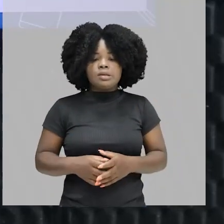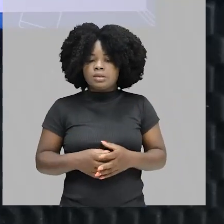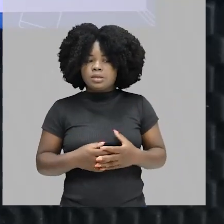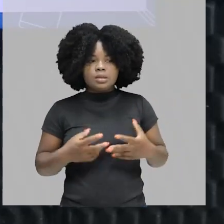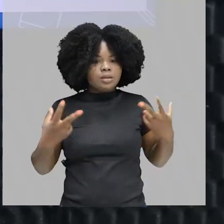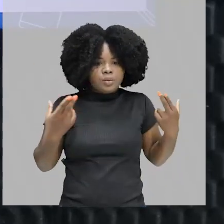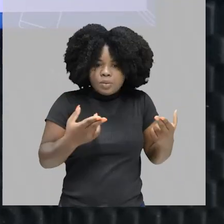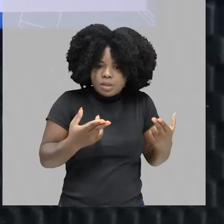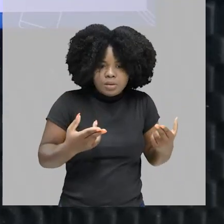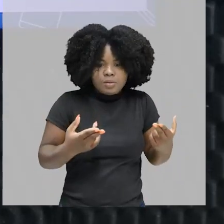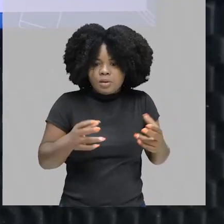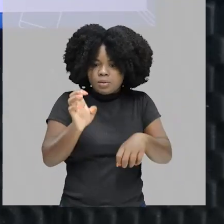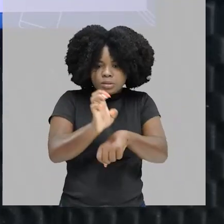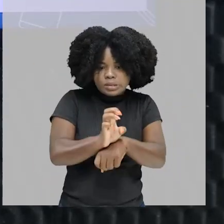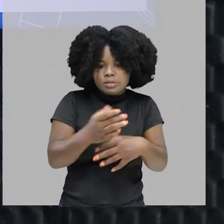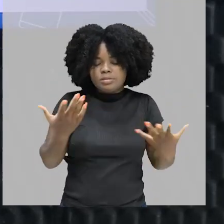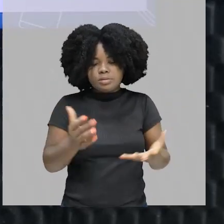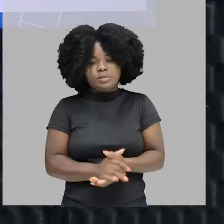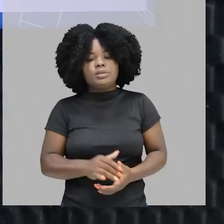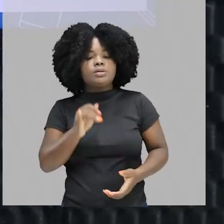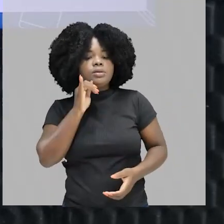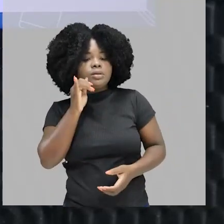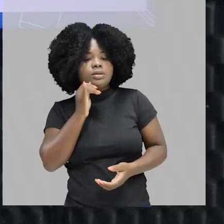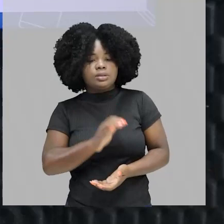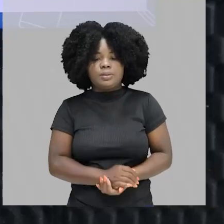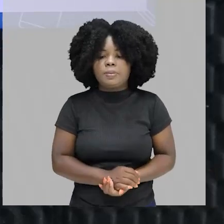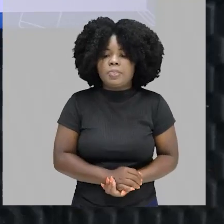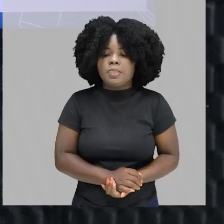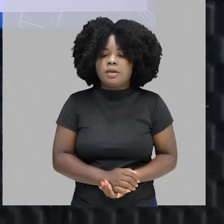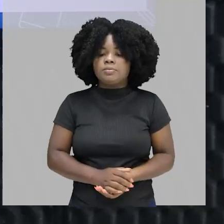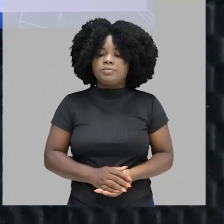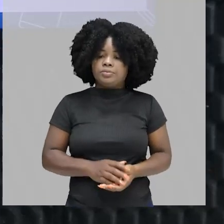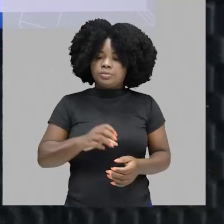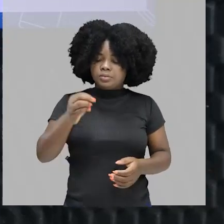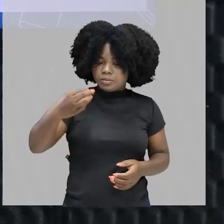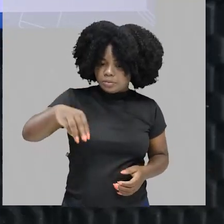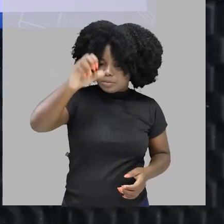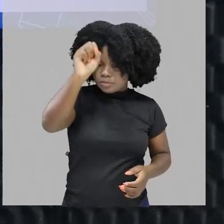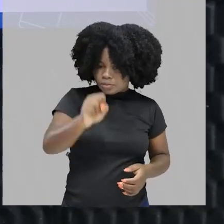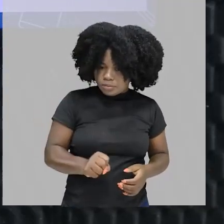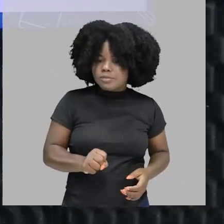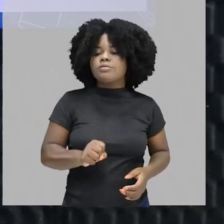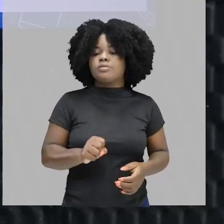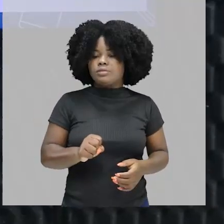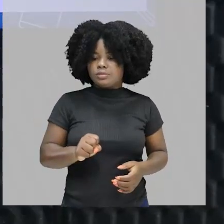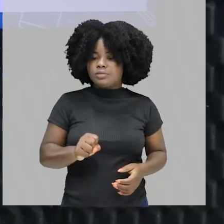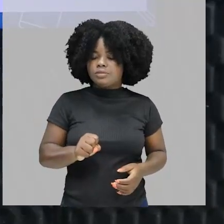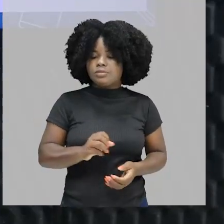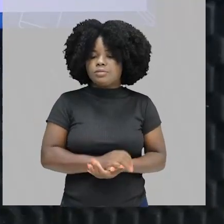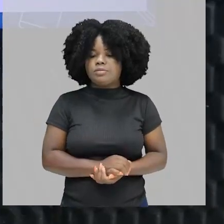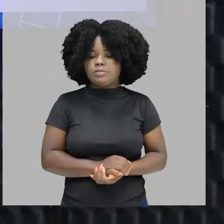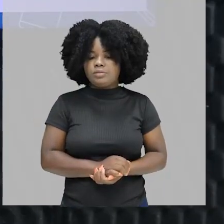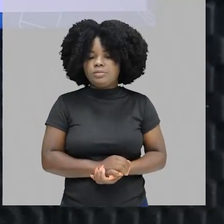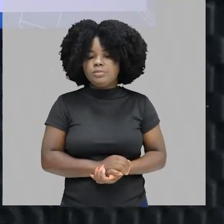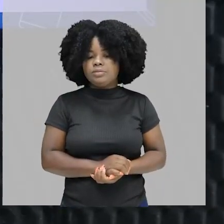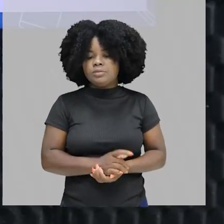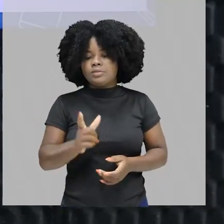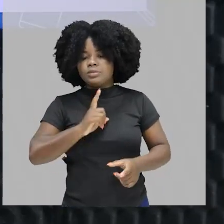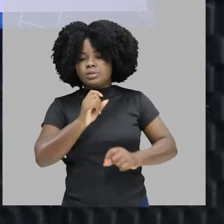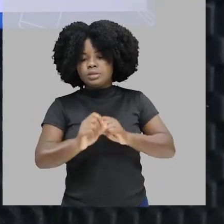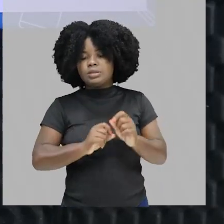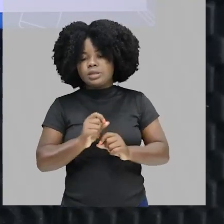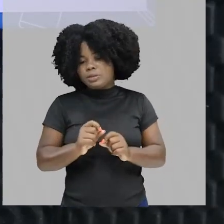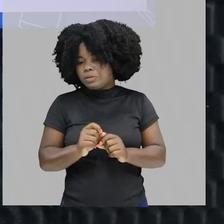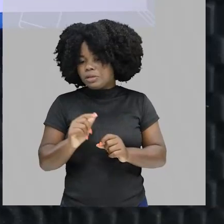mais ali culturais, mais do sul do país, como por exemplo a música. Aqui no norte eu tenho muito Bumba Meu Boi. Lá no sul do país, no sul do estado, a gente já não vê